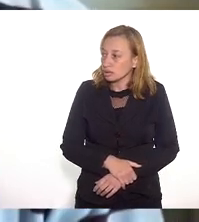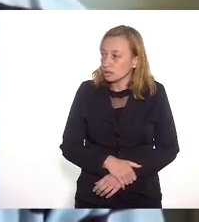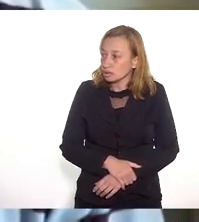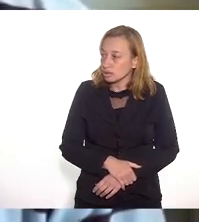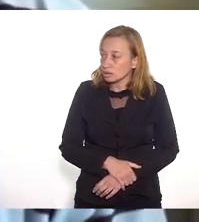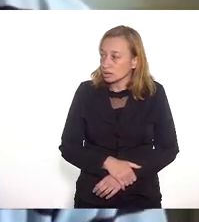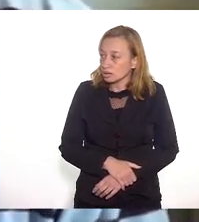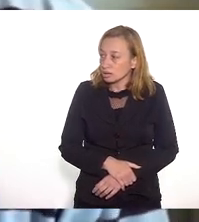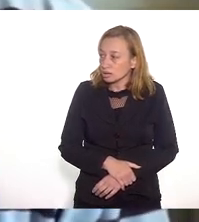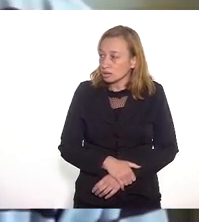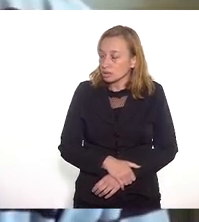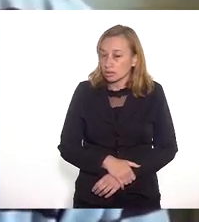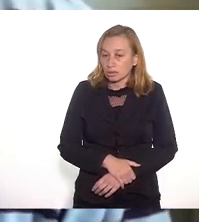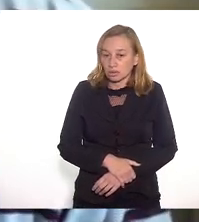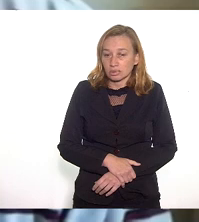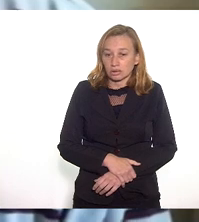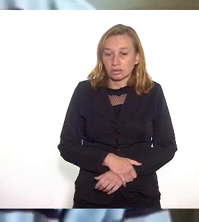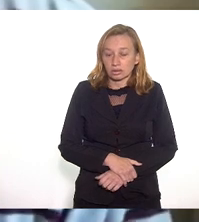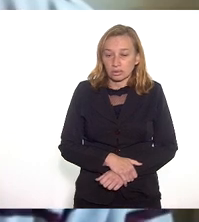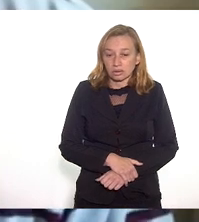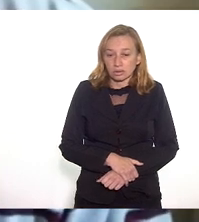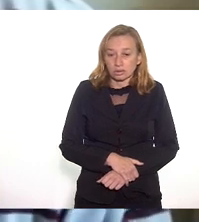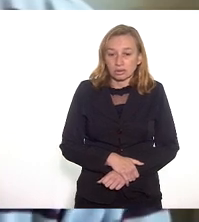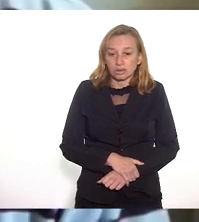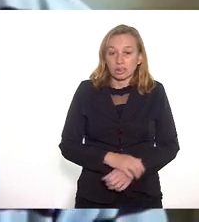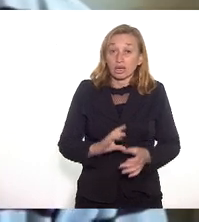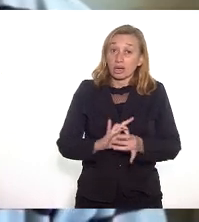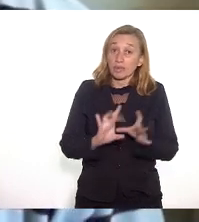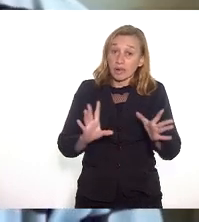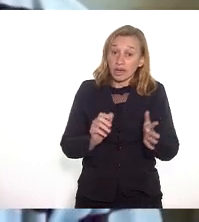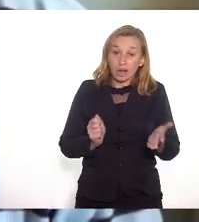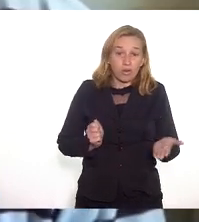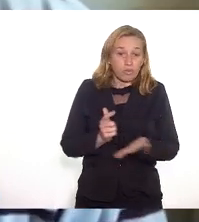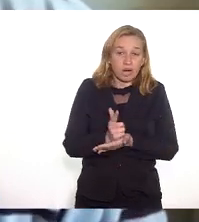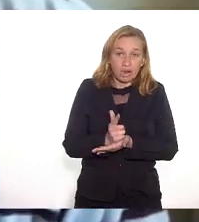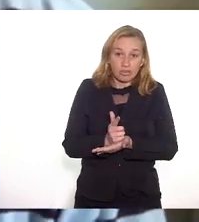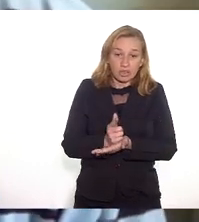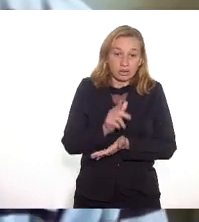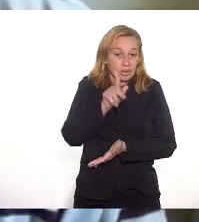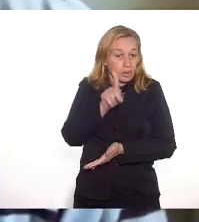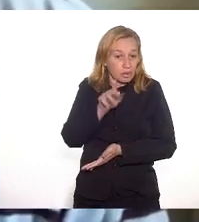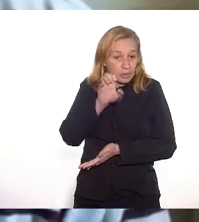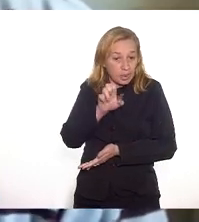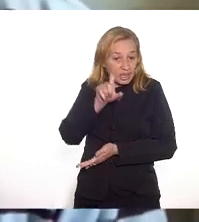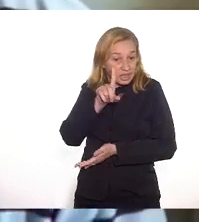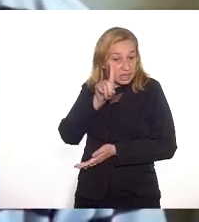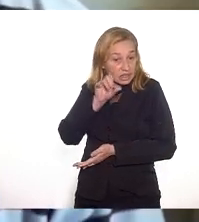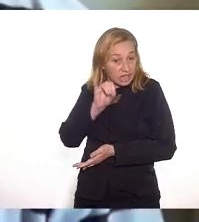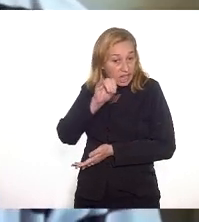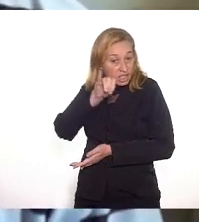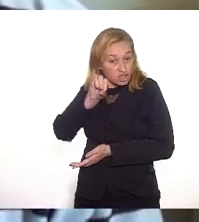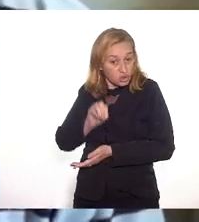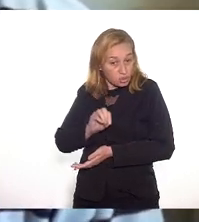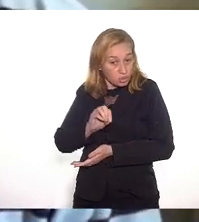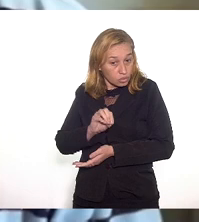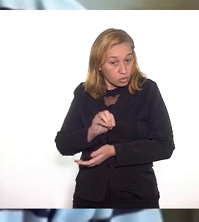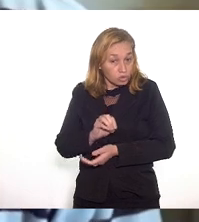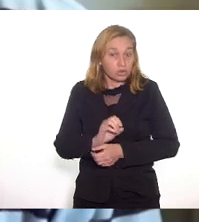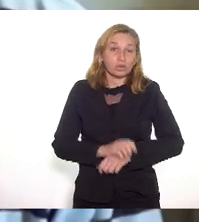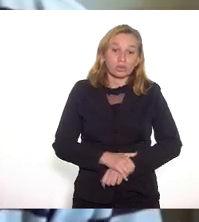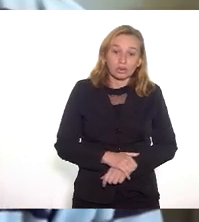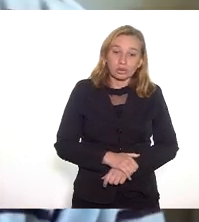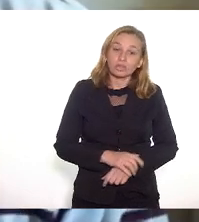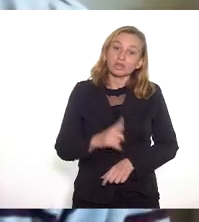dou pela inconstitucionalidade, até porque liberar de pagamento de pedágio de forma ampla e geral e restrita, tem